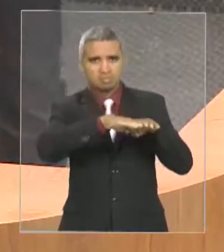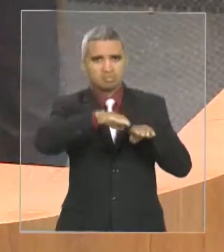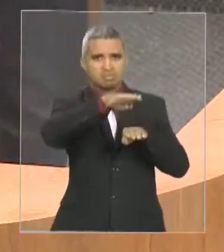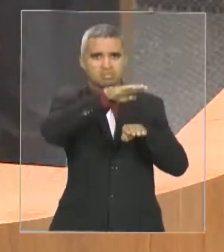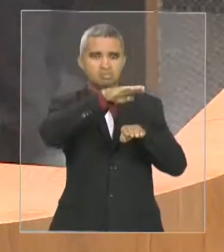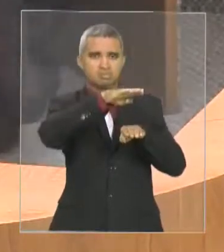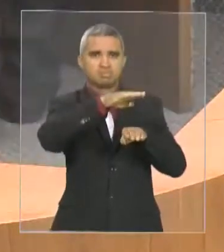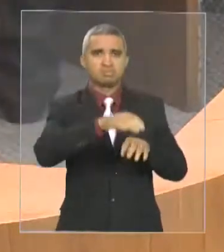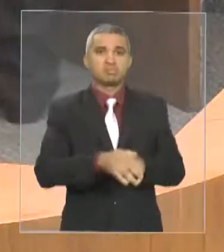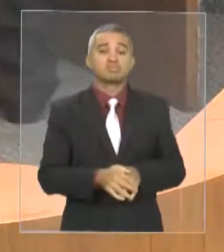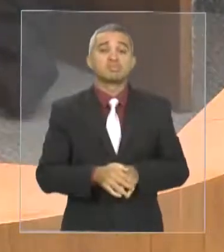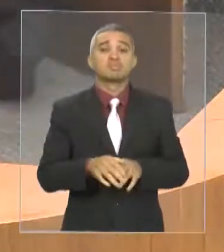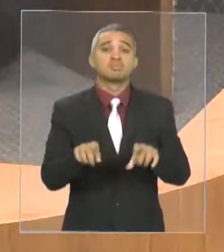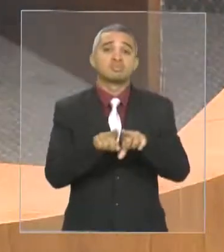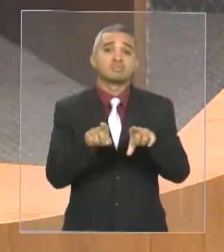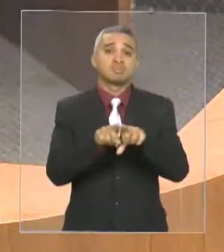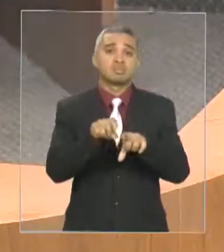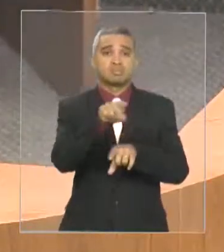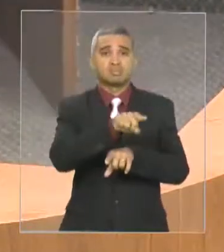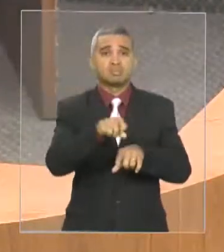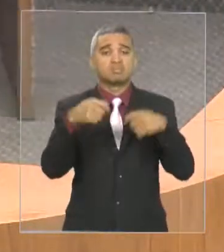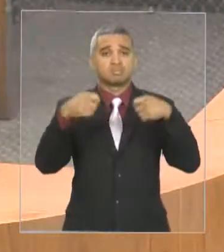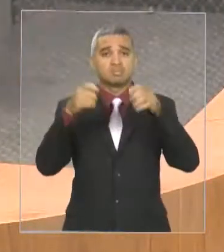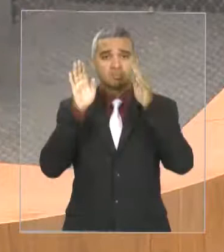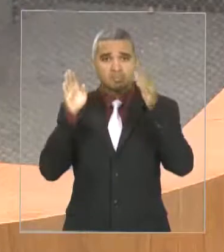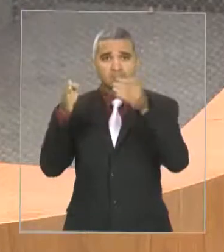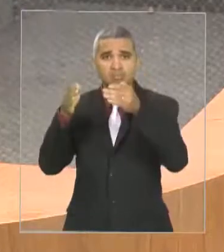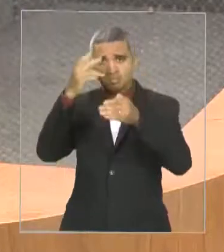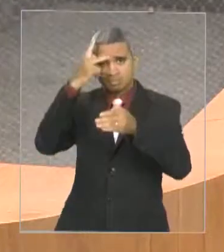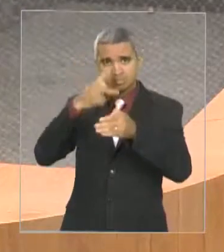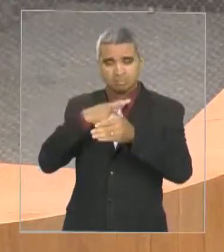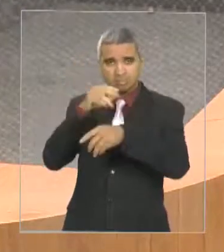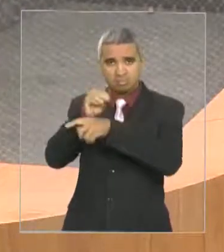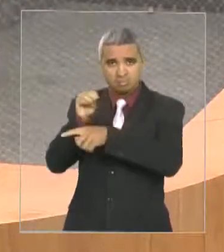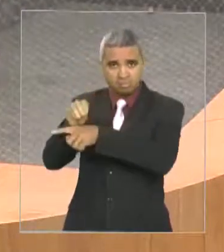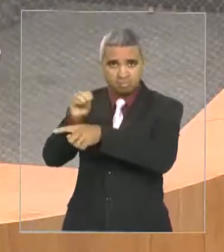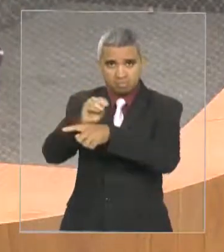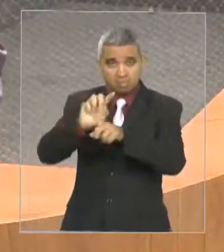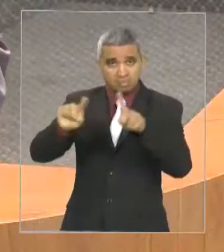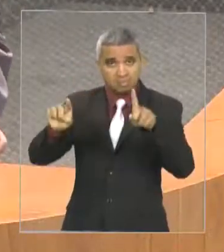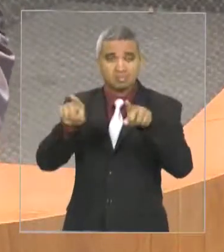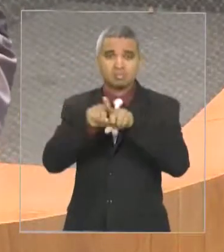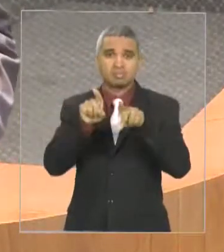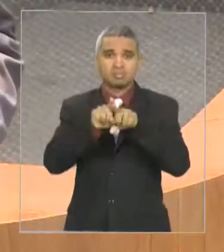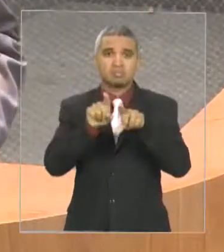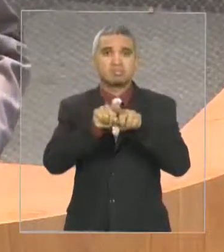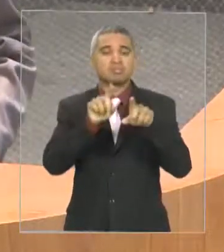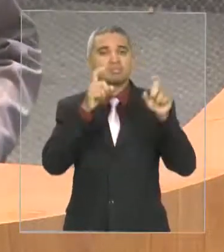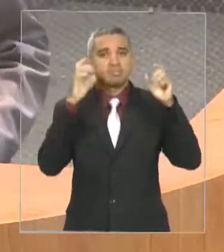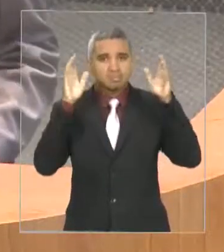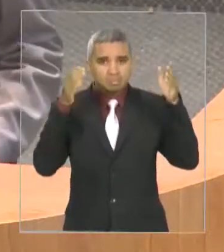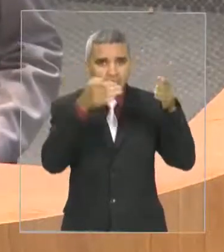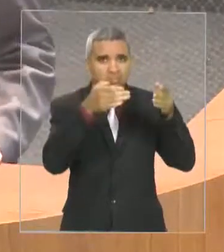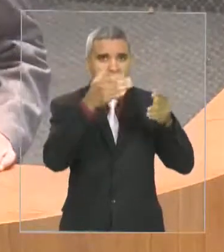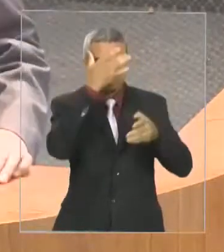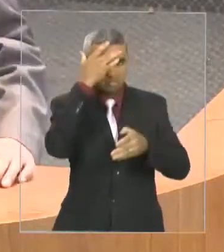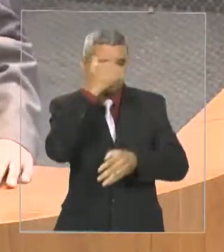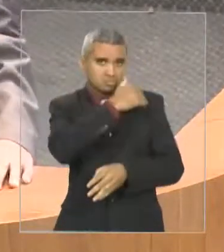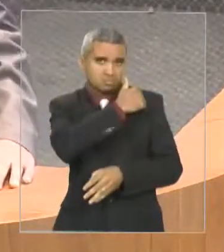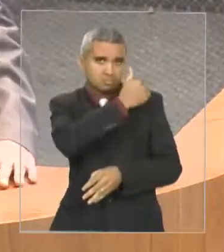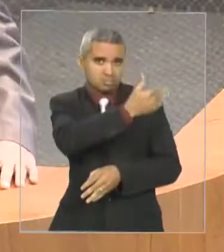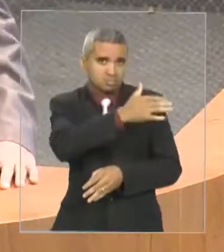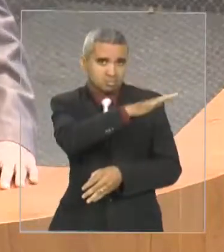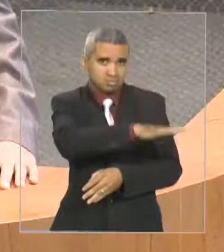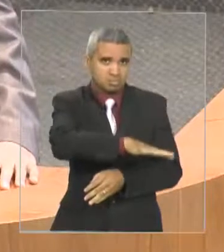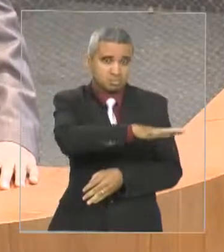um cuide não somente dos seus interesses, mas também dos interesses dos outros. Seja a atitude de vocês a mesma de Cristo